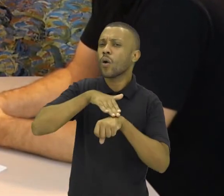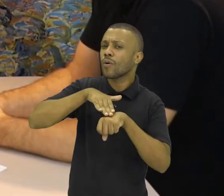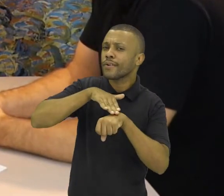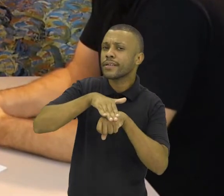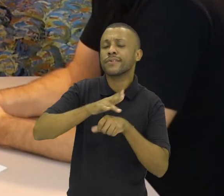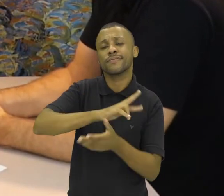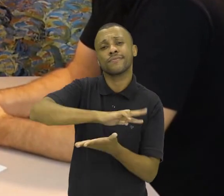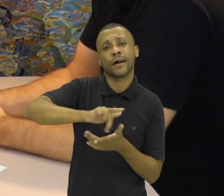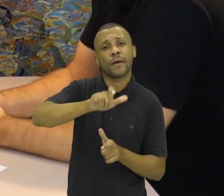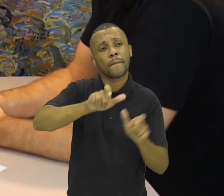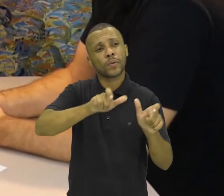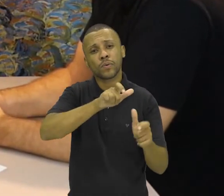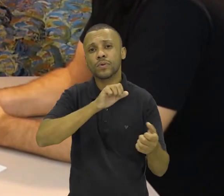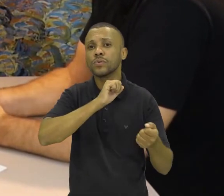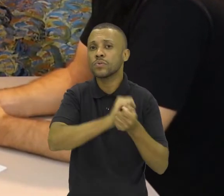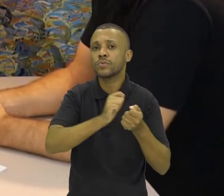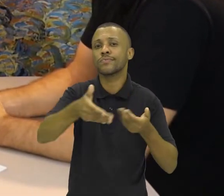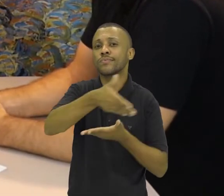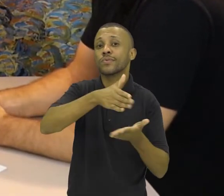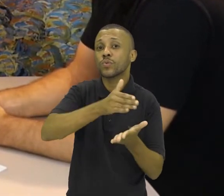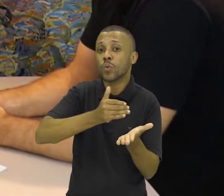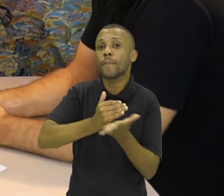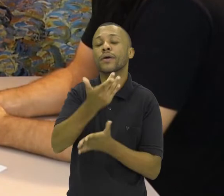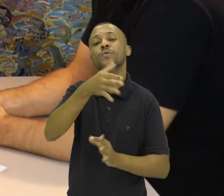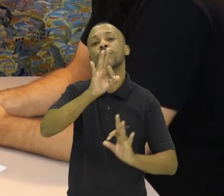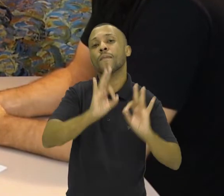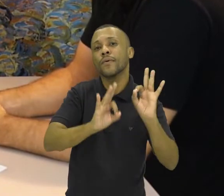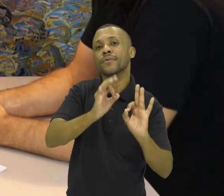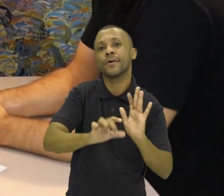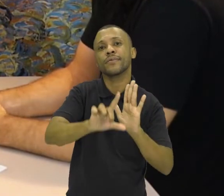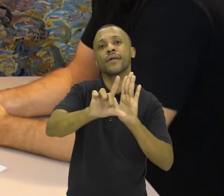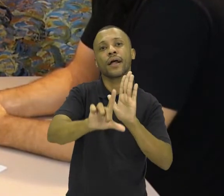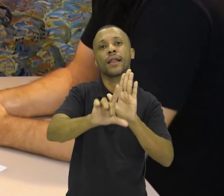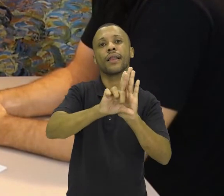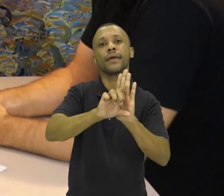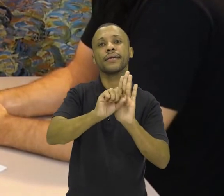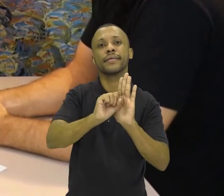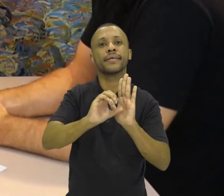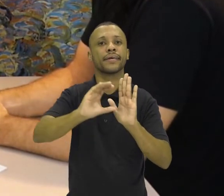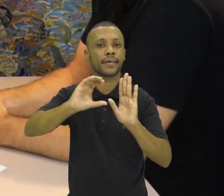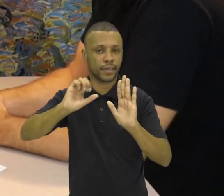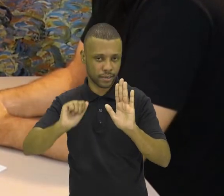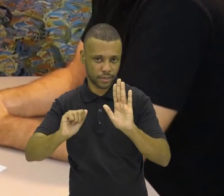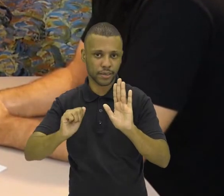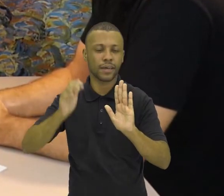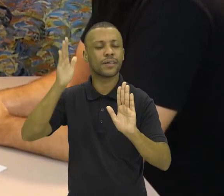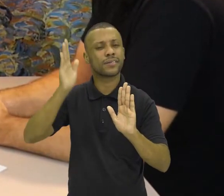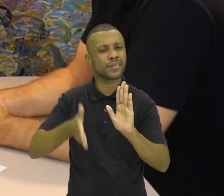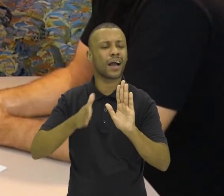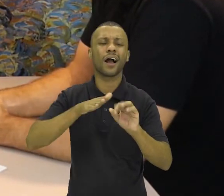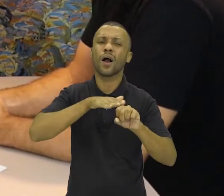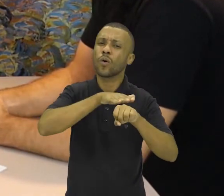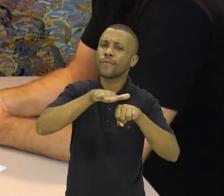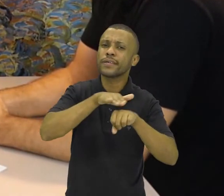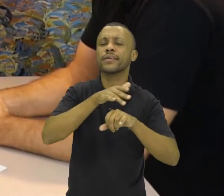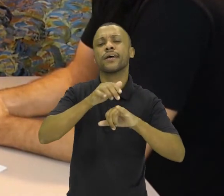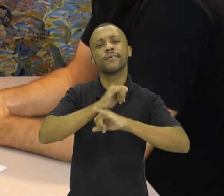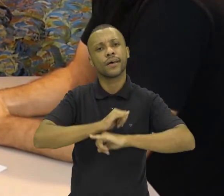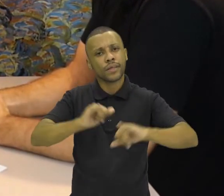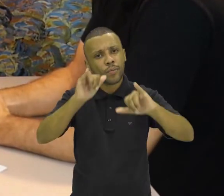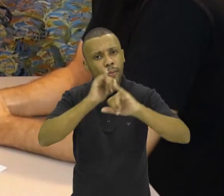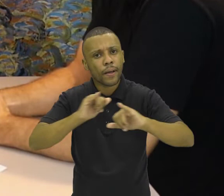várias pessoas, fazendo esse trabalho desde o início da Lei Seca. 14 anos, 14 anos você está na Lei Seca, né? Já foi